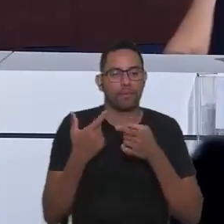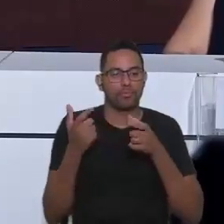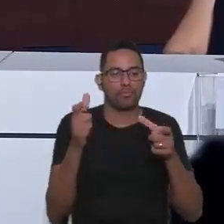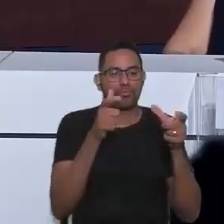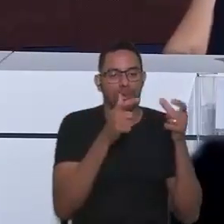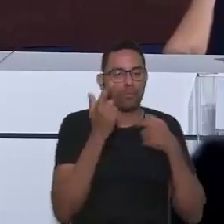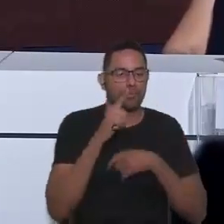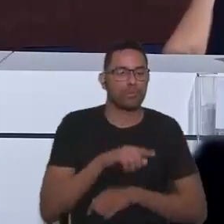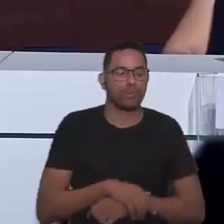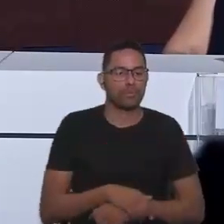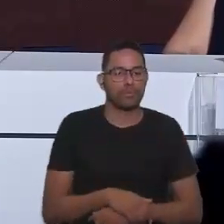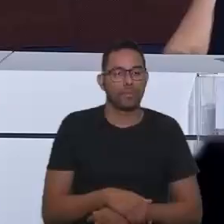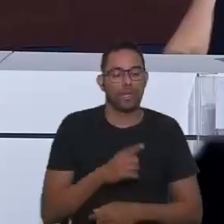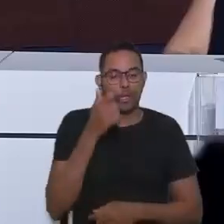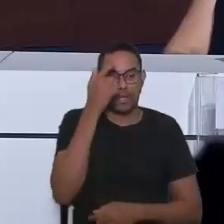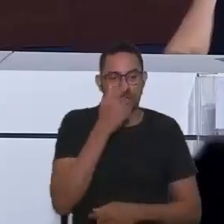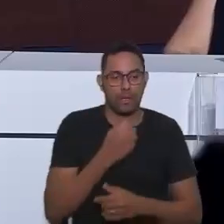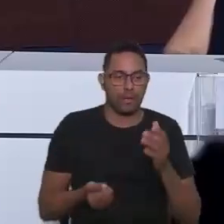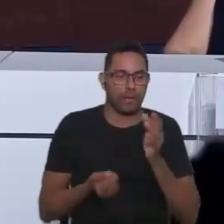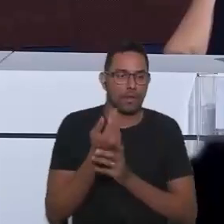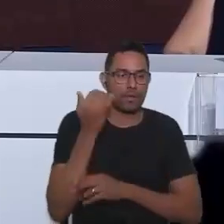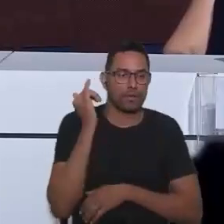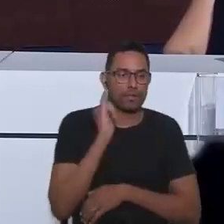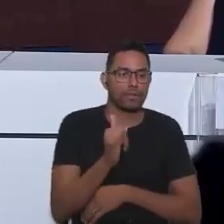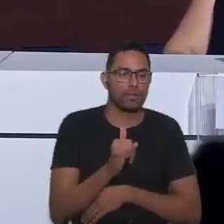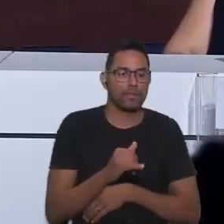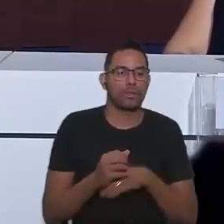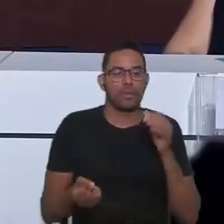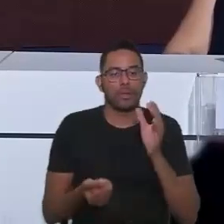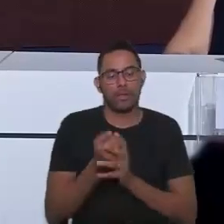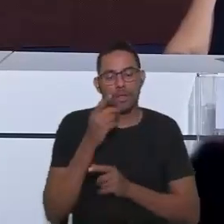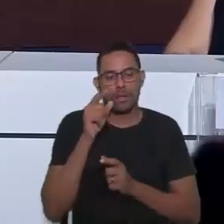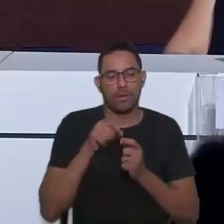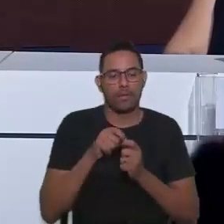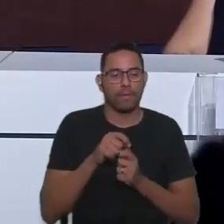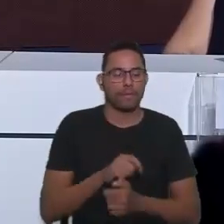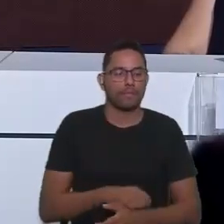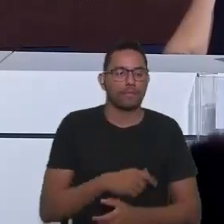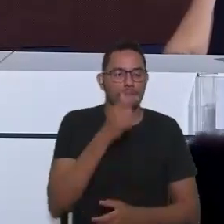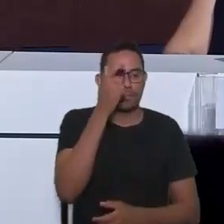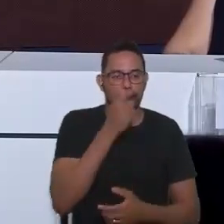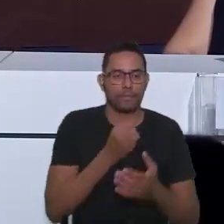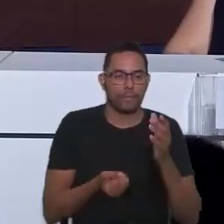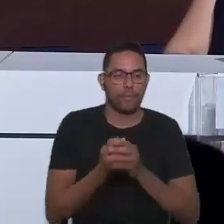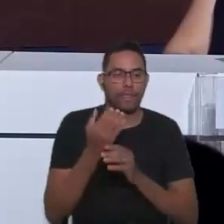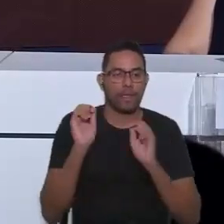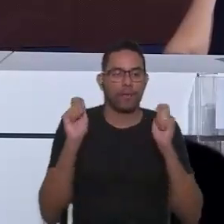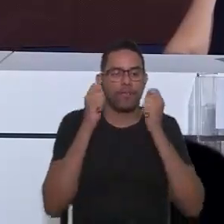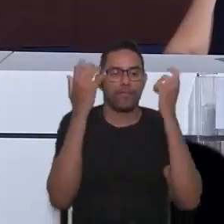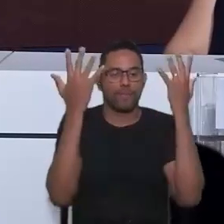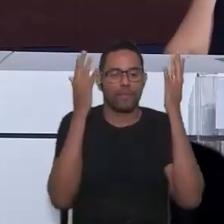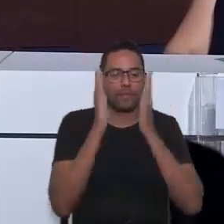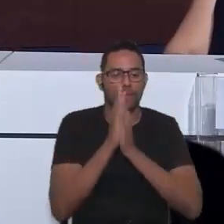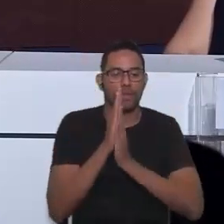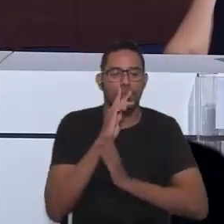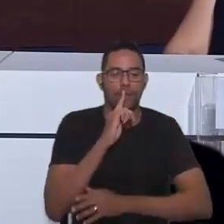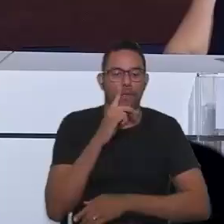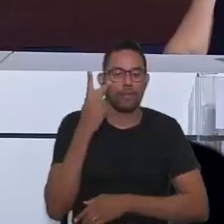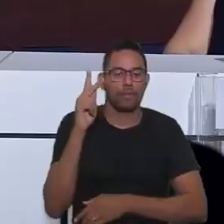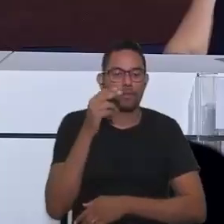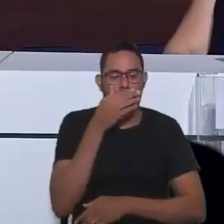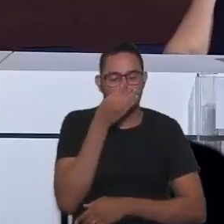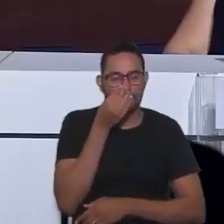isso, eu que invento o que ela diz, eu que invento o que ela faz, e eu que invento as festas de aniversário dela. E